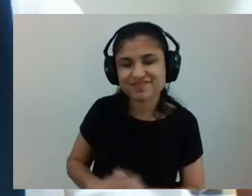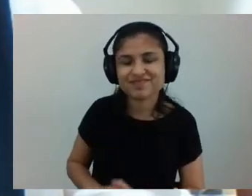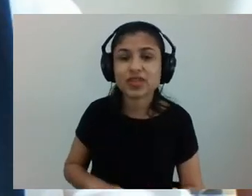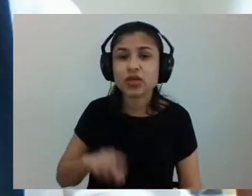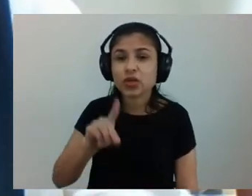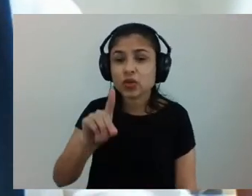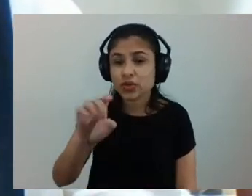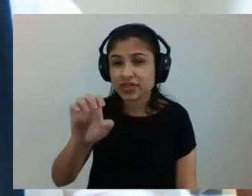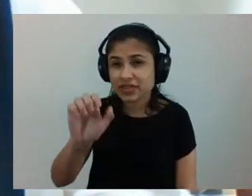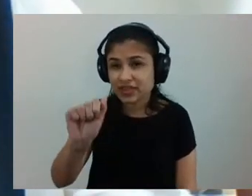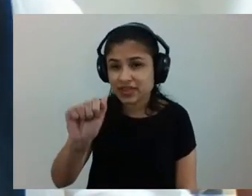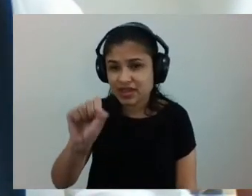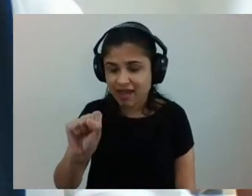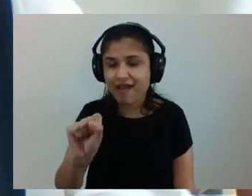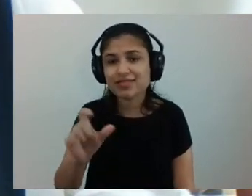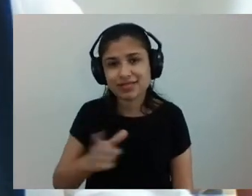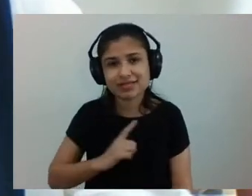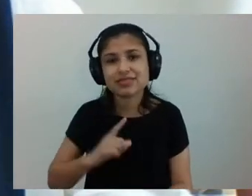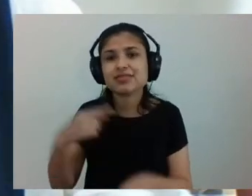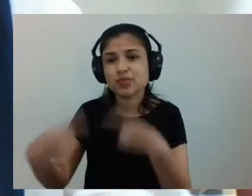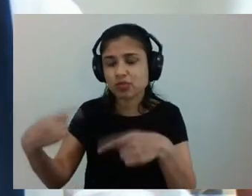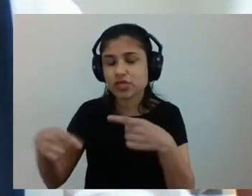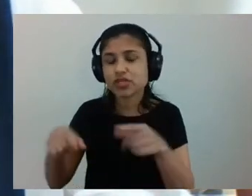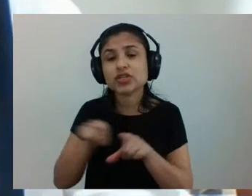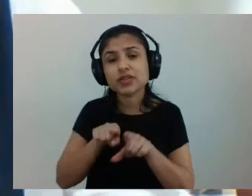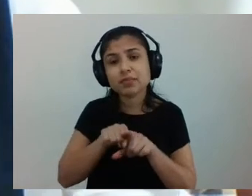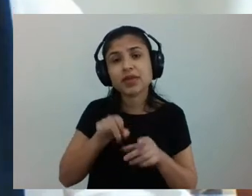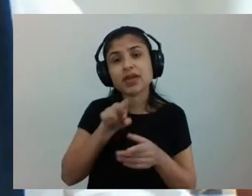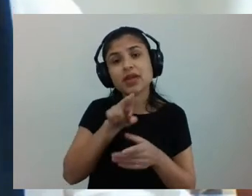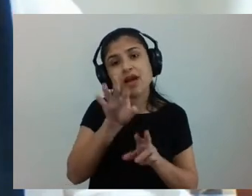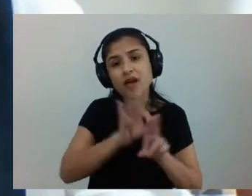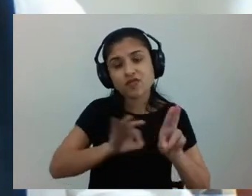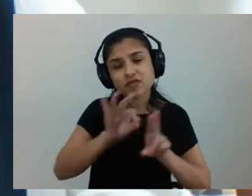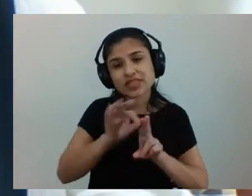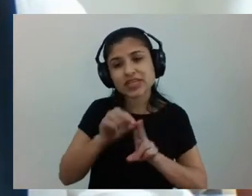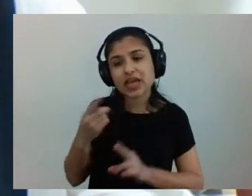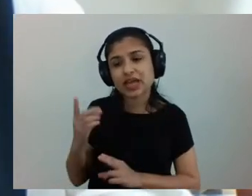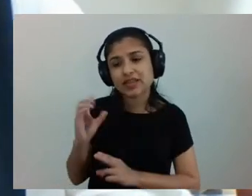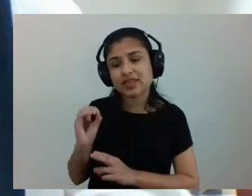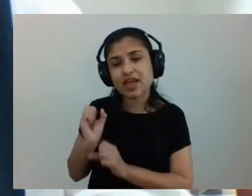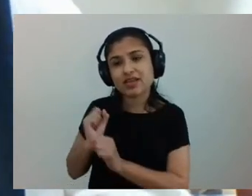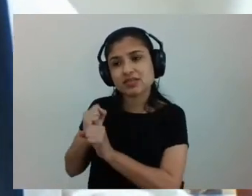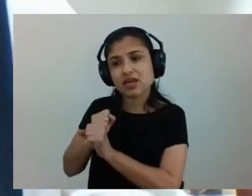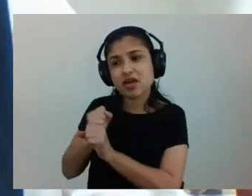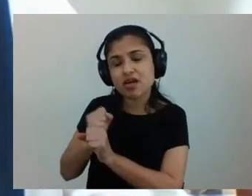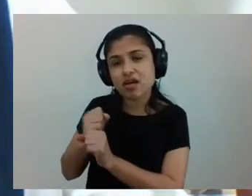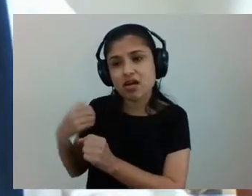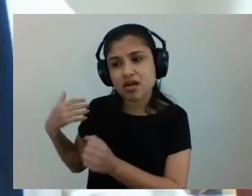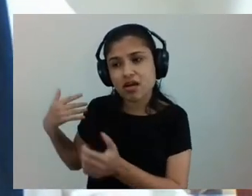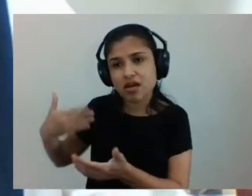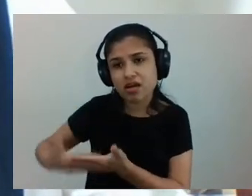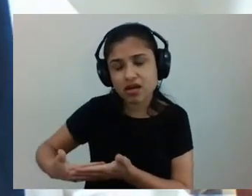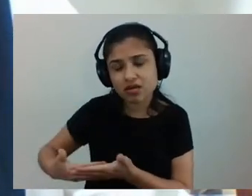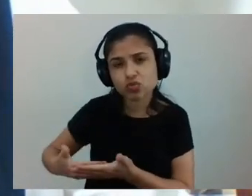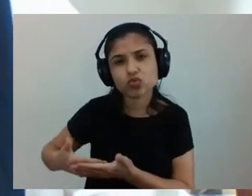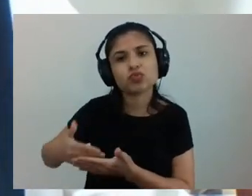na verdade, a UFSCar durante os últimos 10 anos avançaram bastante no que concerne